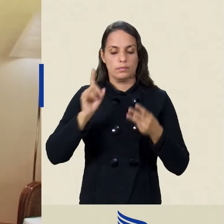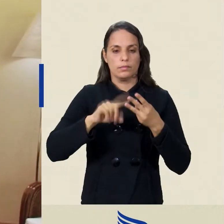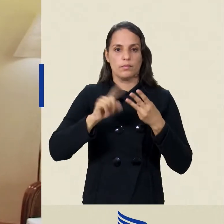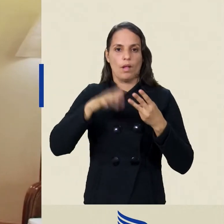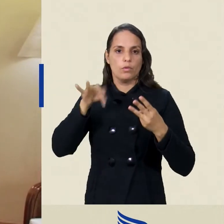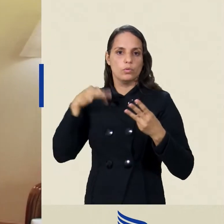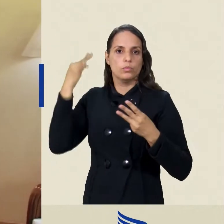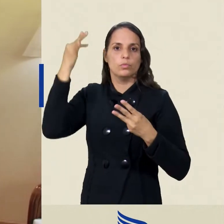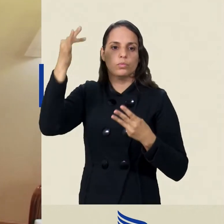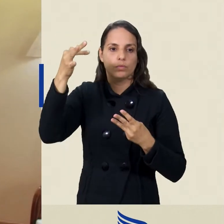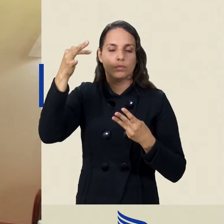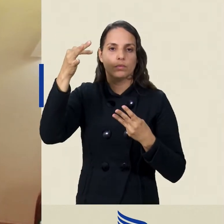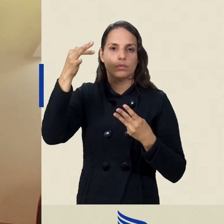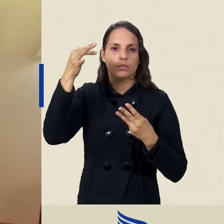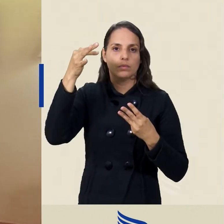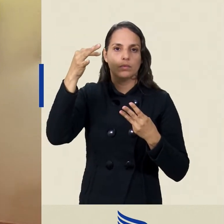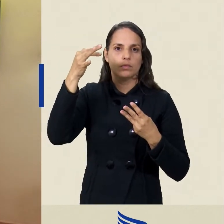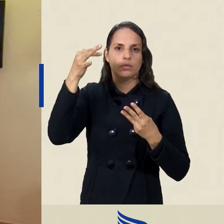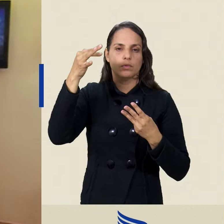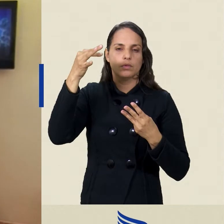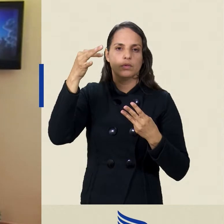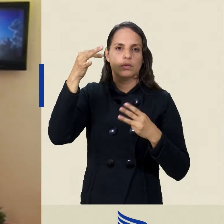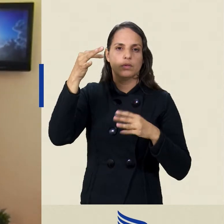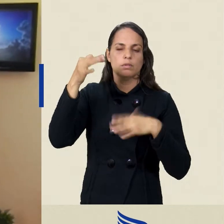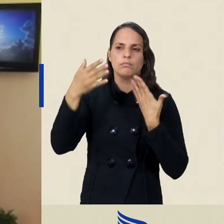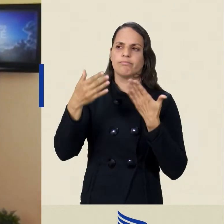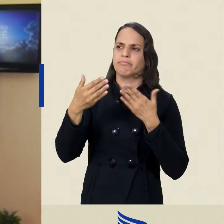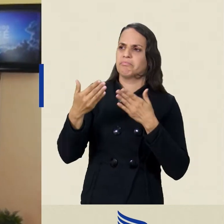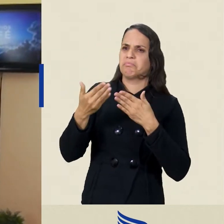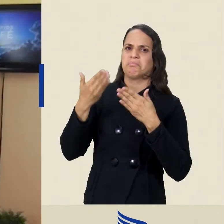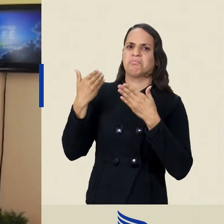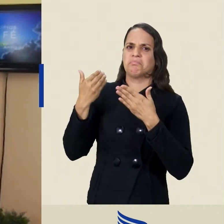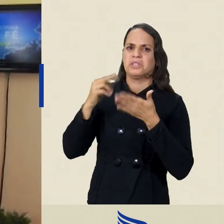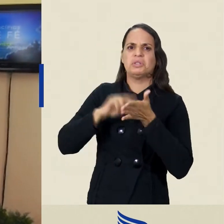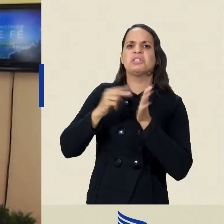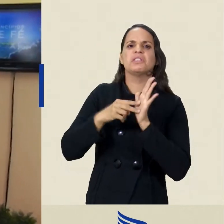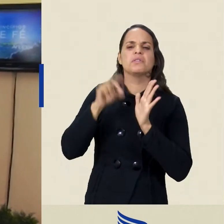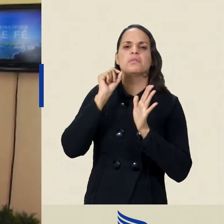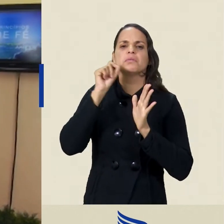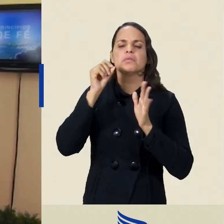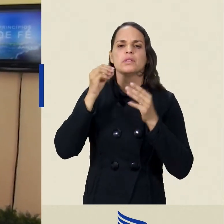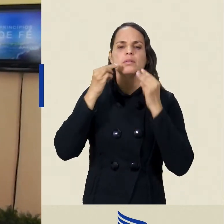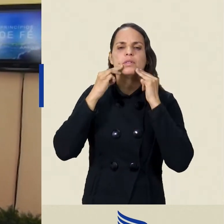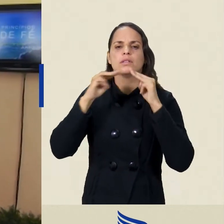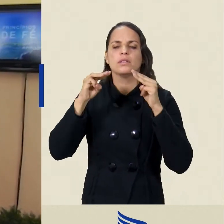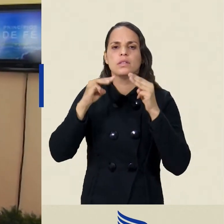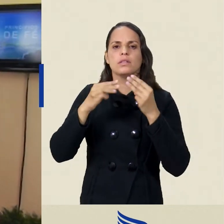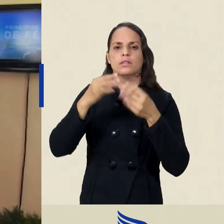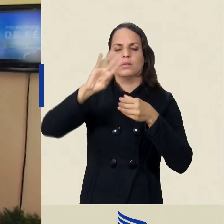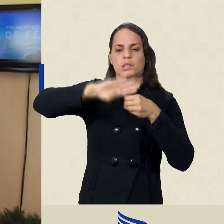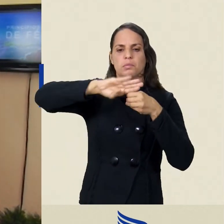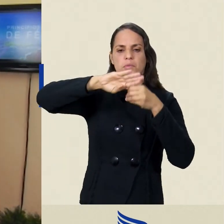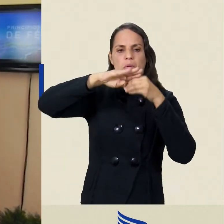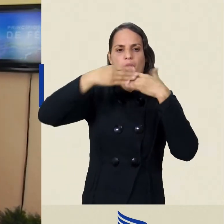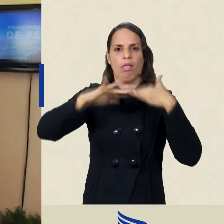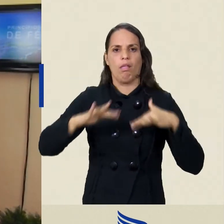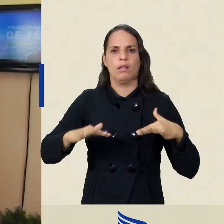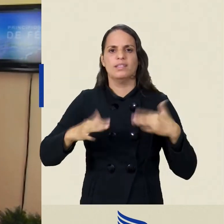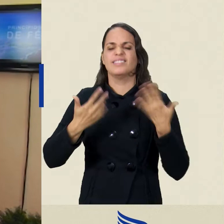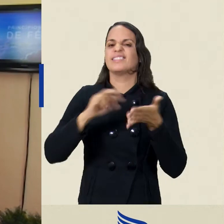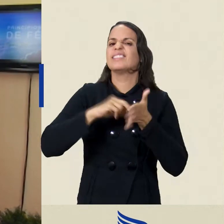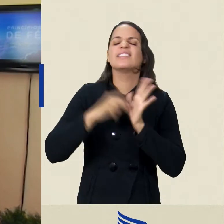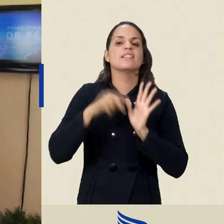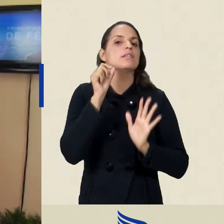futuro. O que está atrás dessa terrível mensagem sobre a queda de Babilônia? O que essa mensagem tem a nos